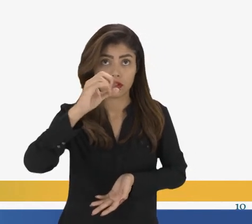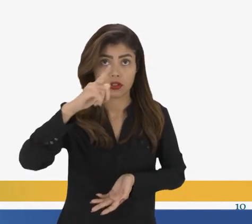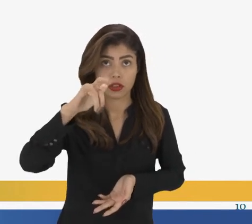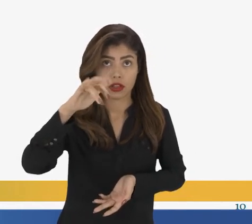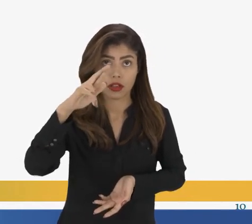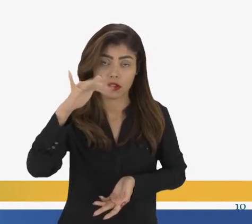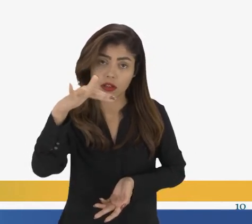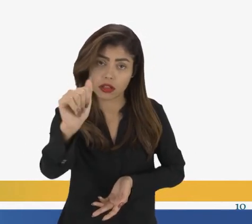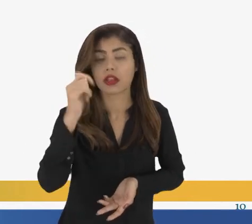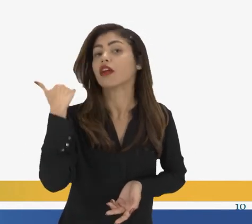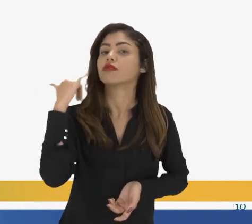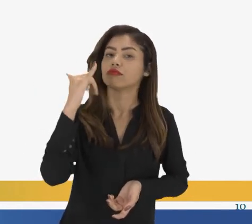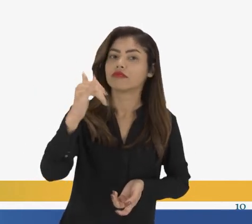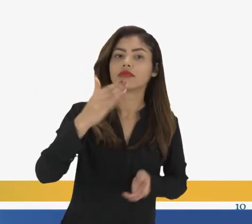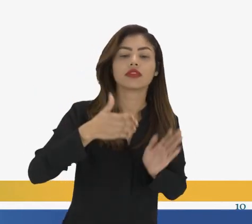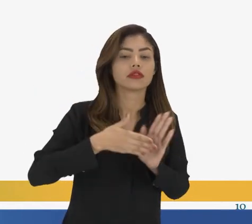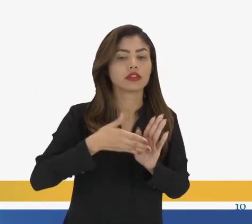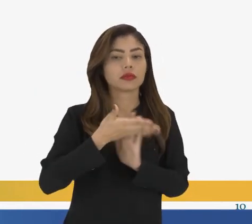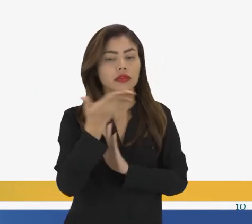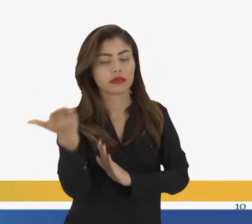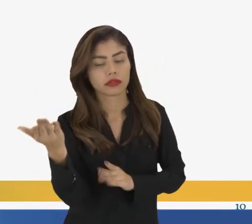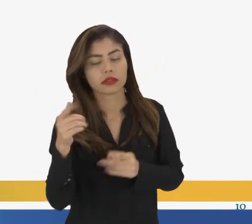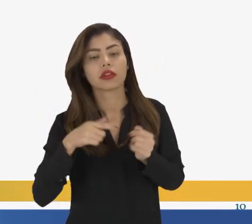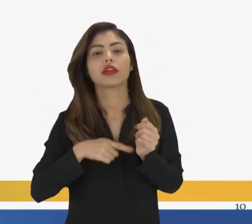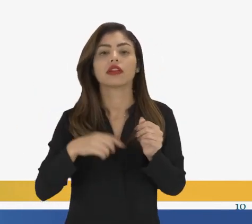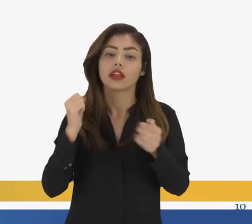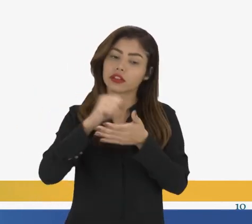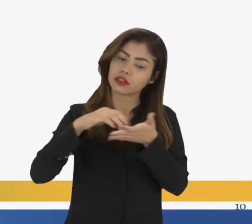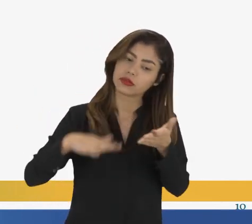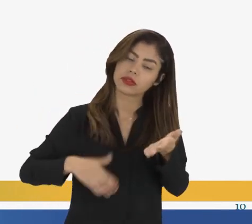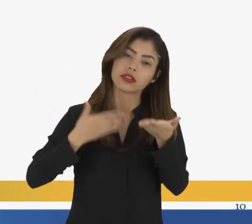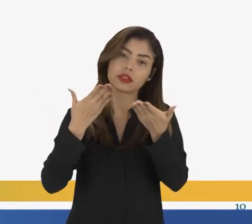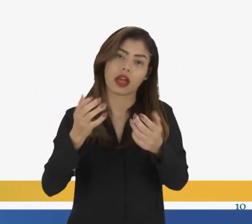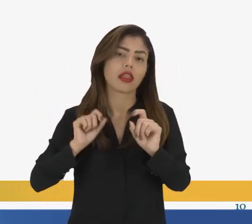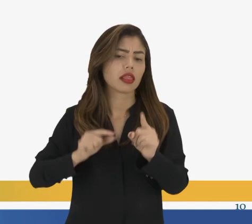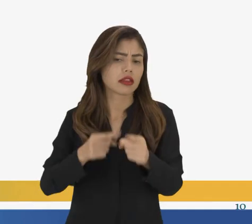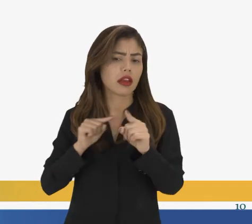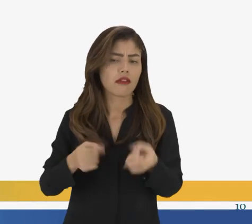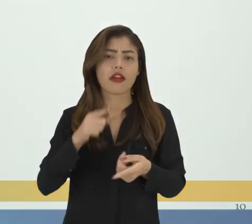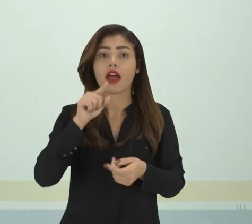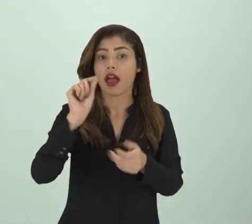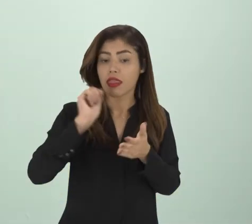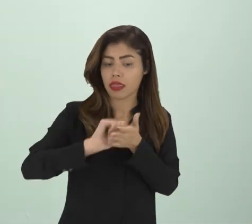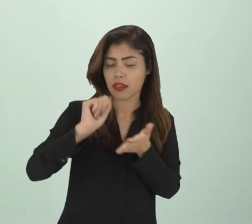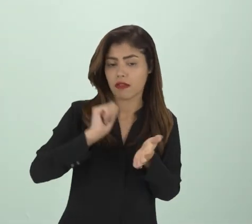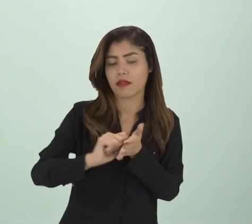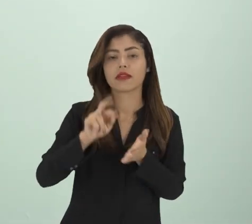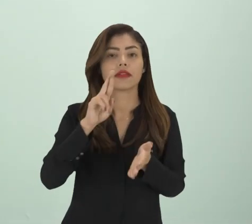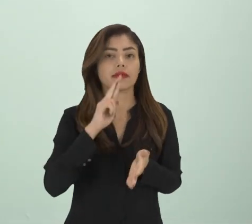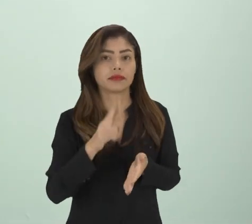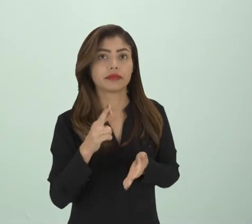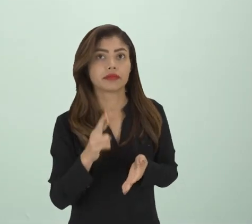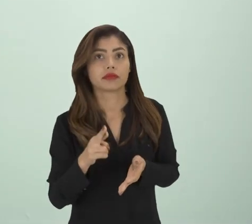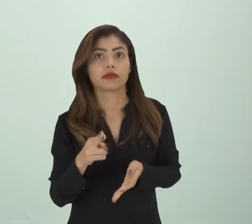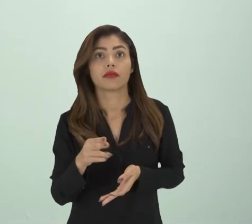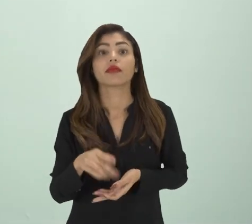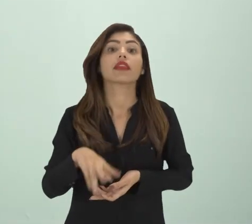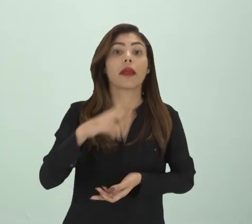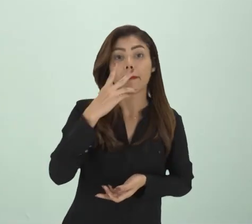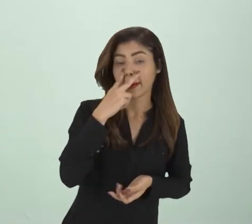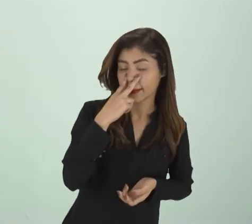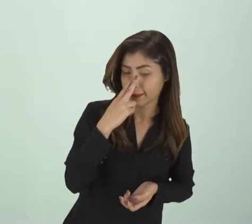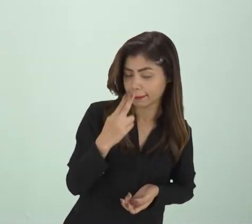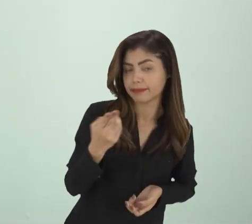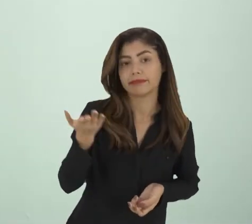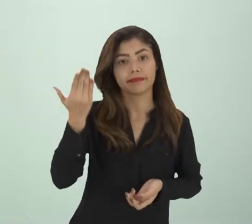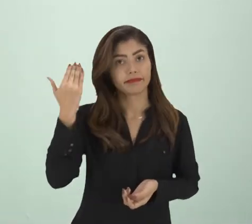de energia? Então, pessoal, eu deixo essa questão aí como desafio para você, tá? Anota aí os valores, semelhante a